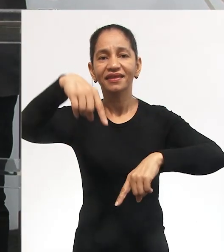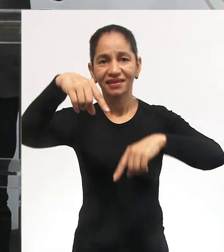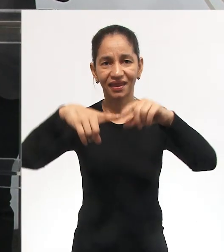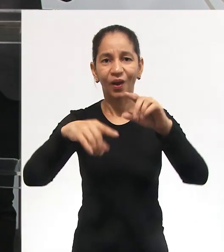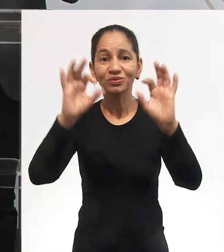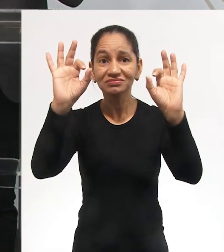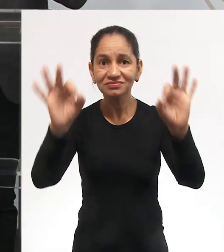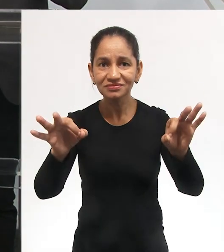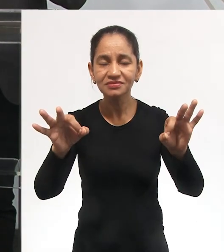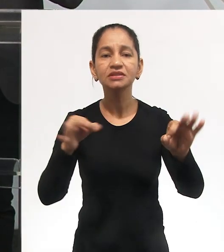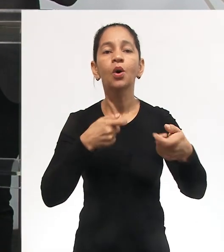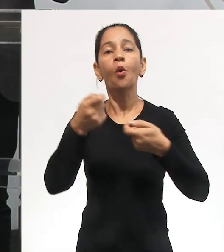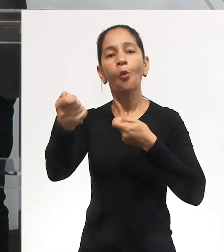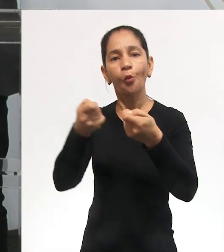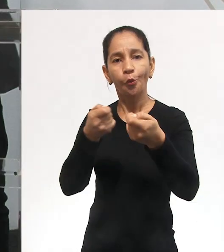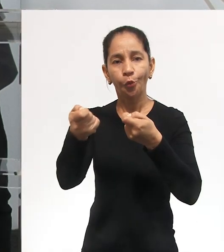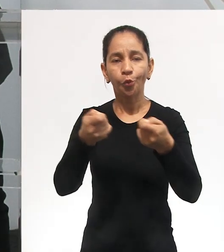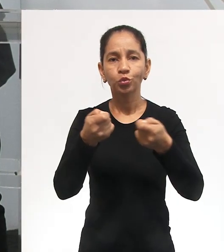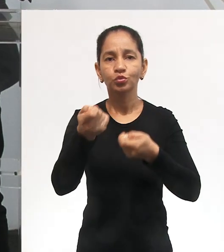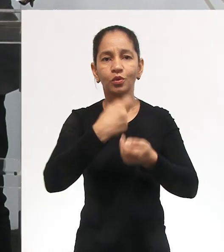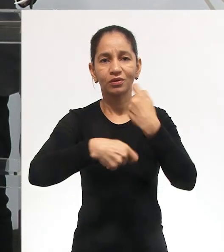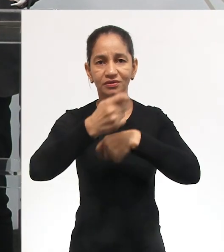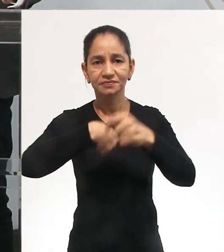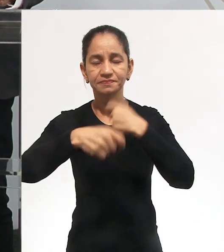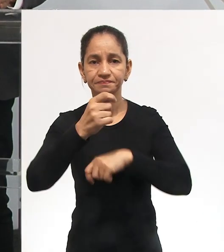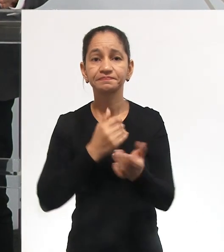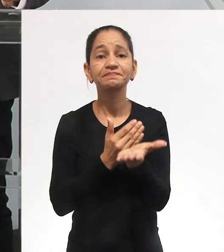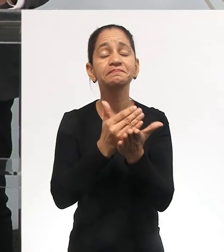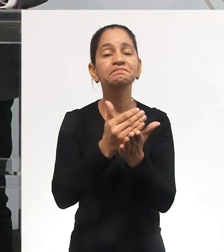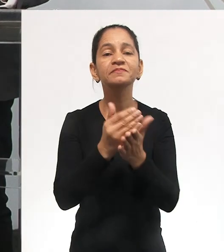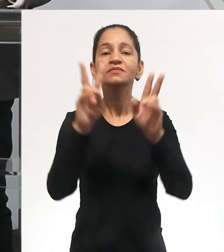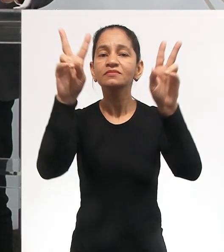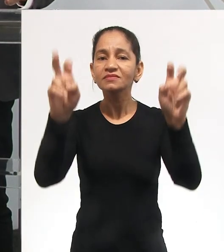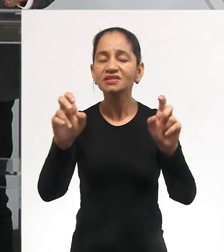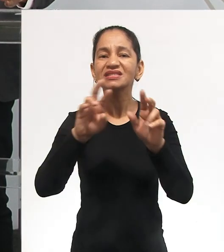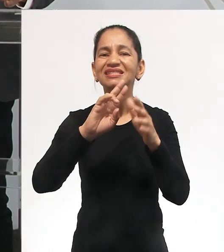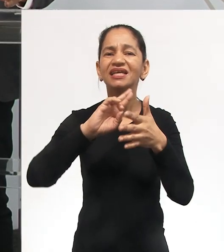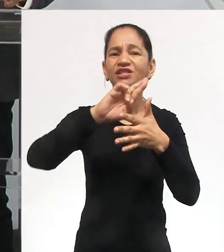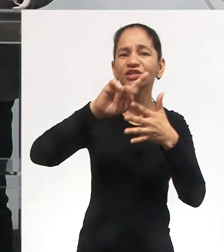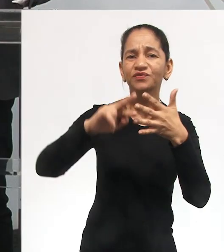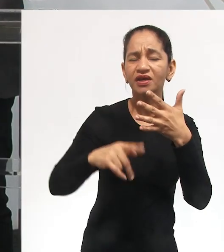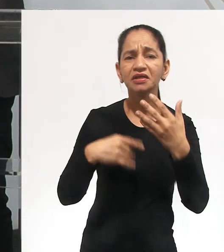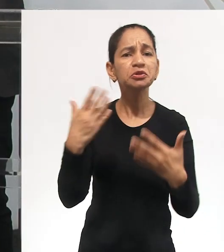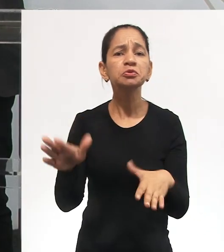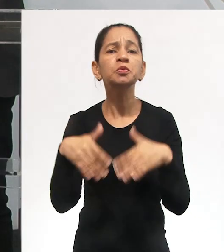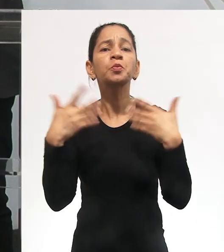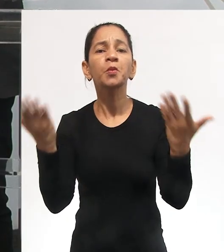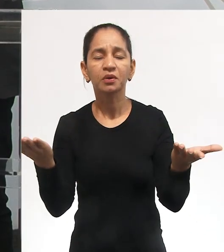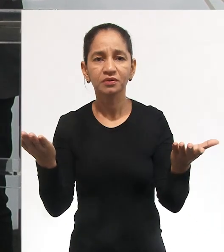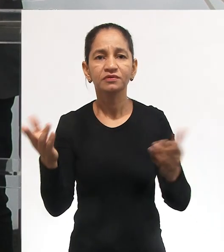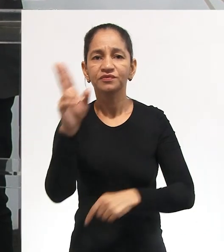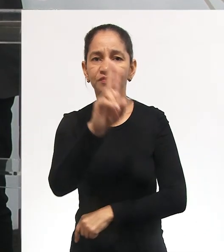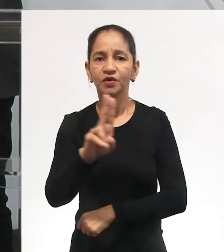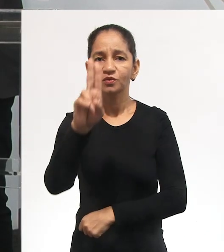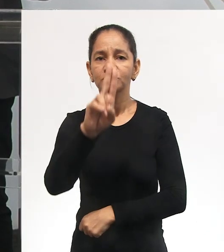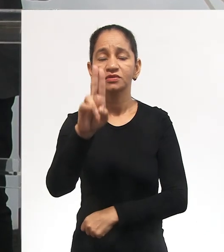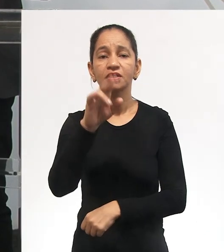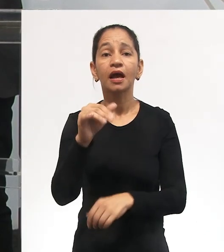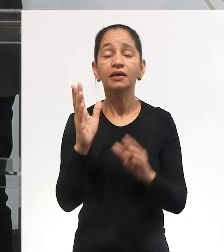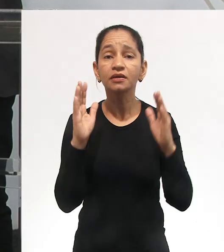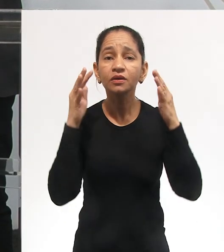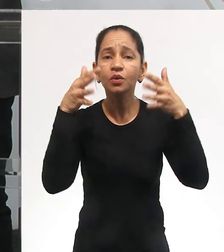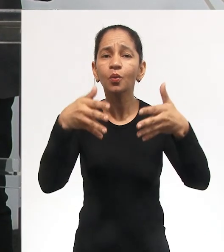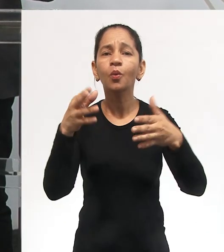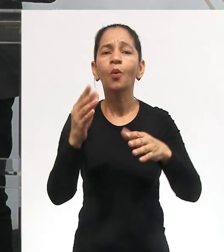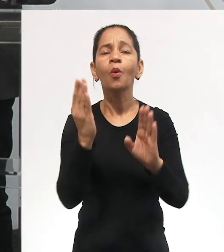coisa importante no controle administrativo, né, já iniciando a fala com vocês, existem diversas classificações, né? O que a gente vai utilizar aqui e observar bem é